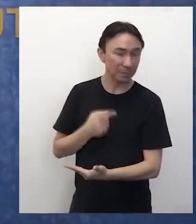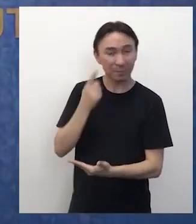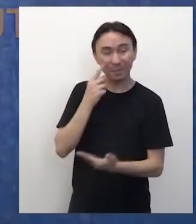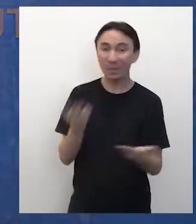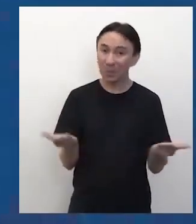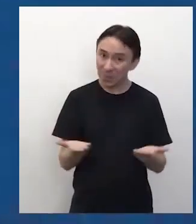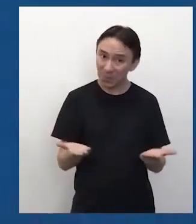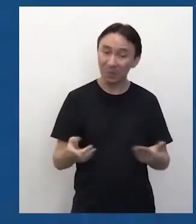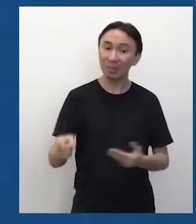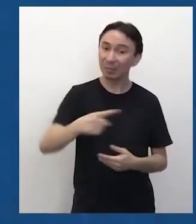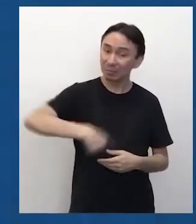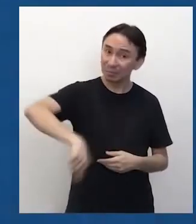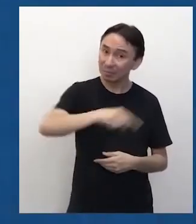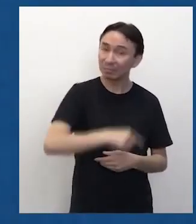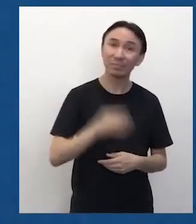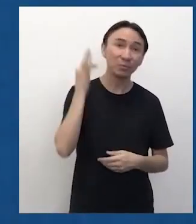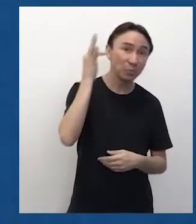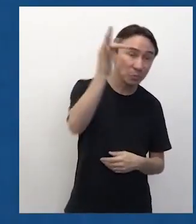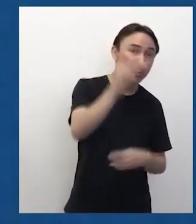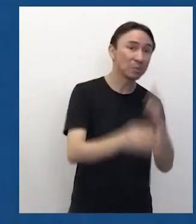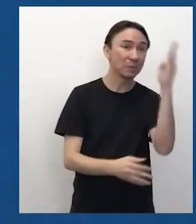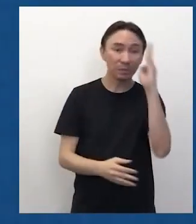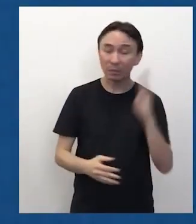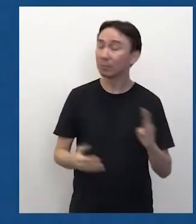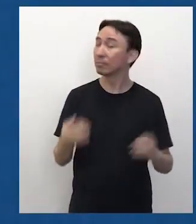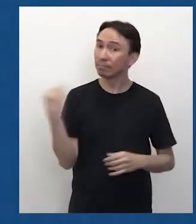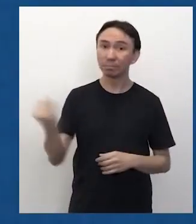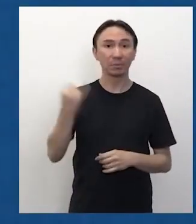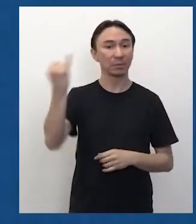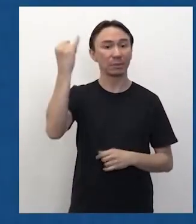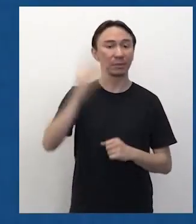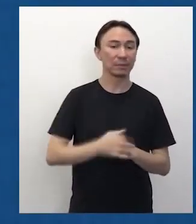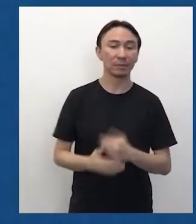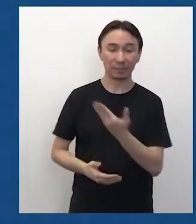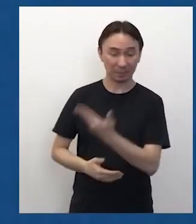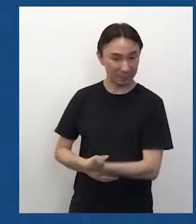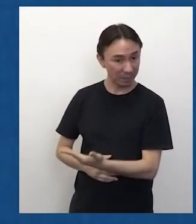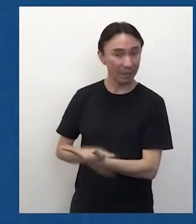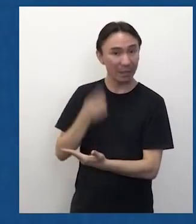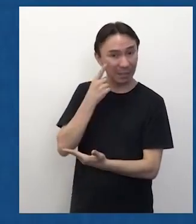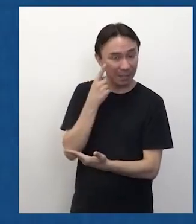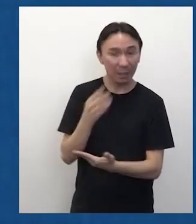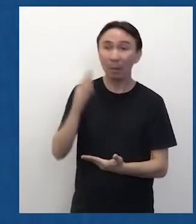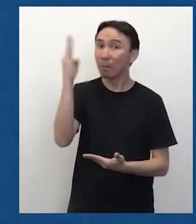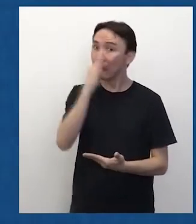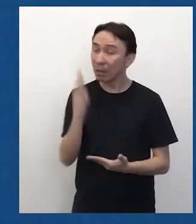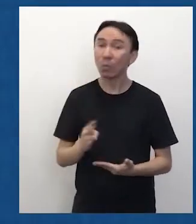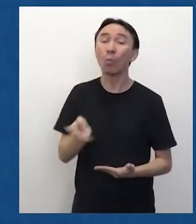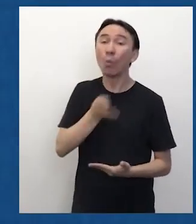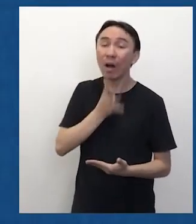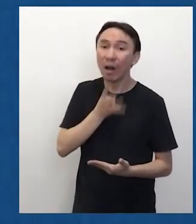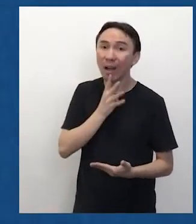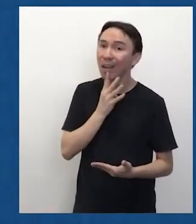futuro do Brasil. Censo 2020. Um país que se conhece só tem a ganhar.